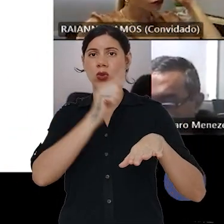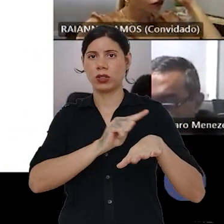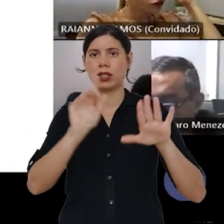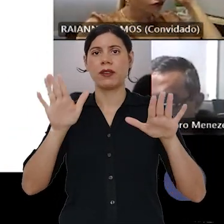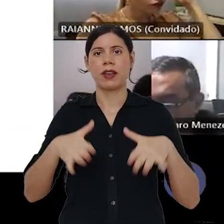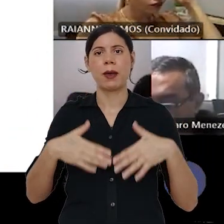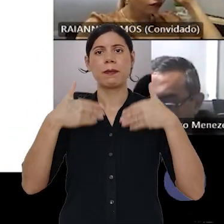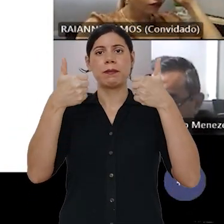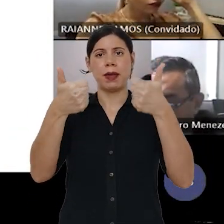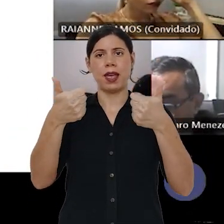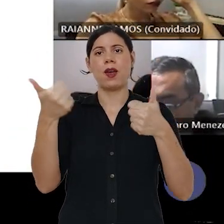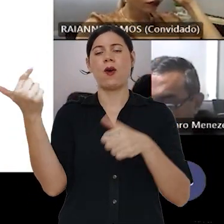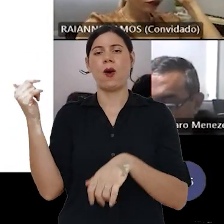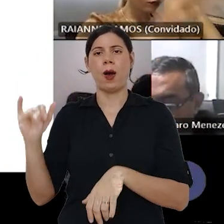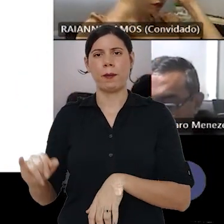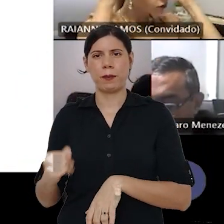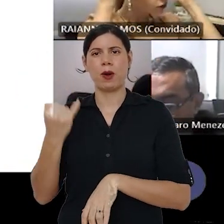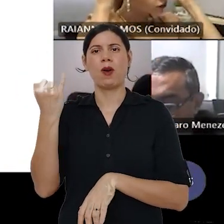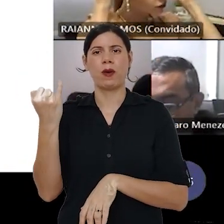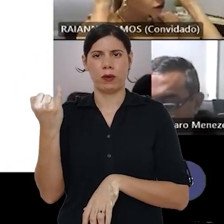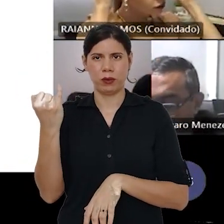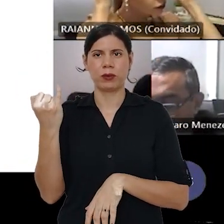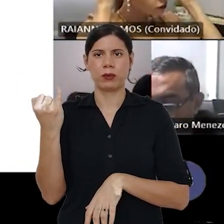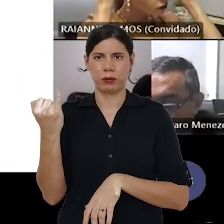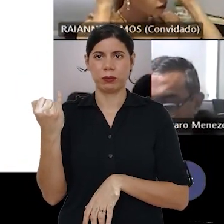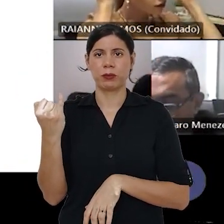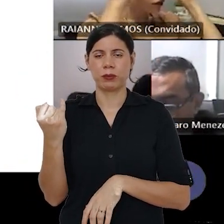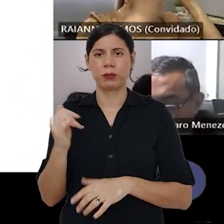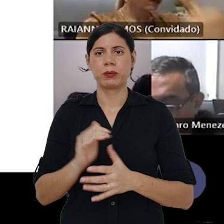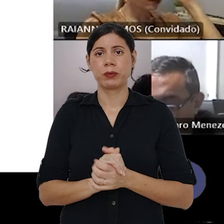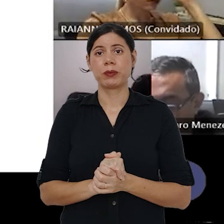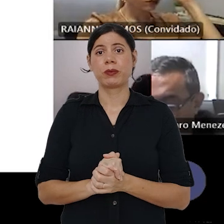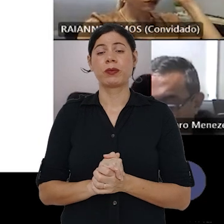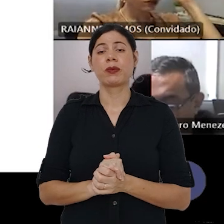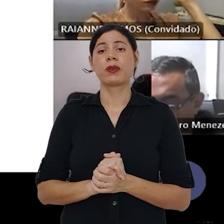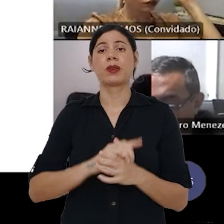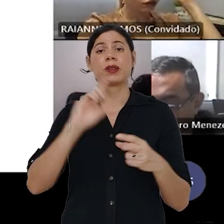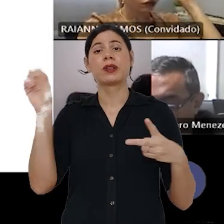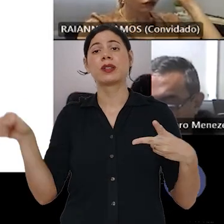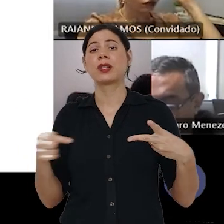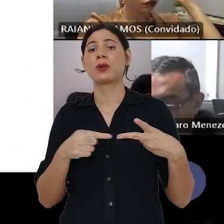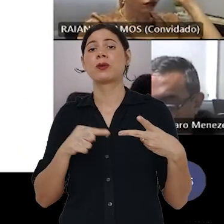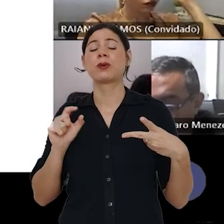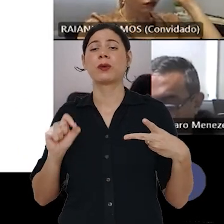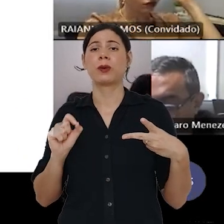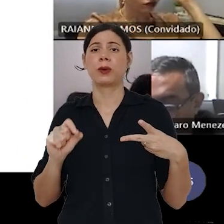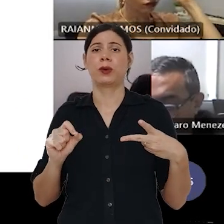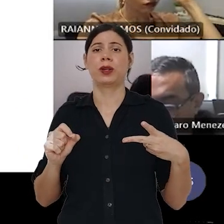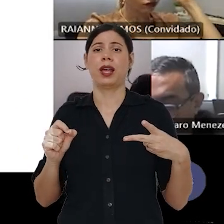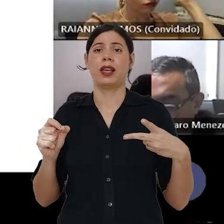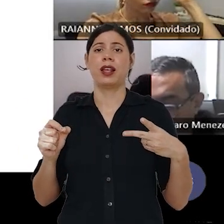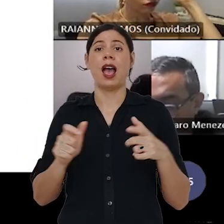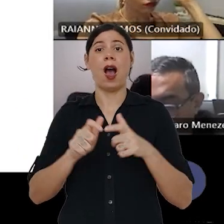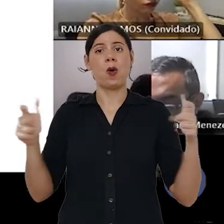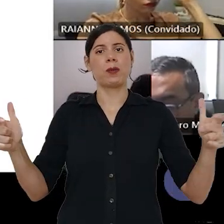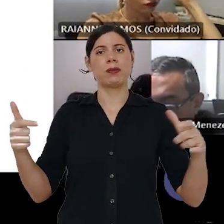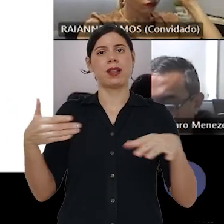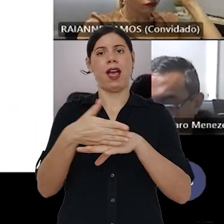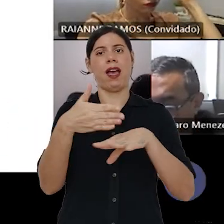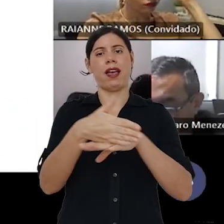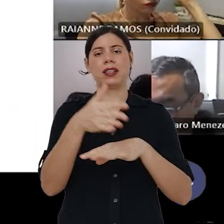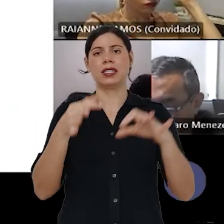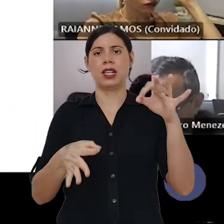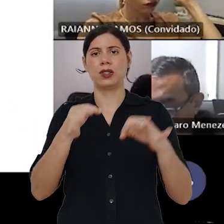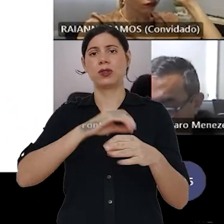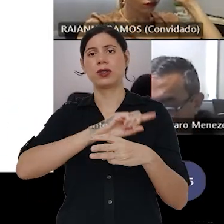vamos aproveitar da melhor forma possível a nossa força de trabalho. O segundo objetivo é aumentar o acesso à